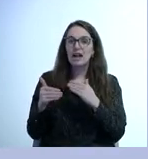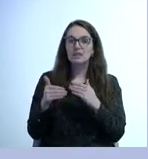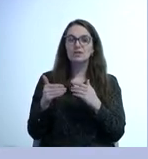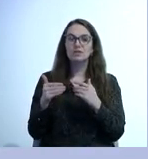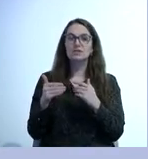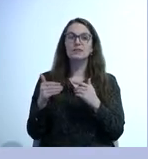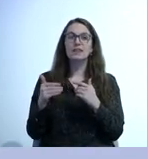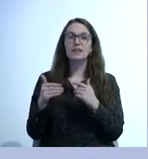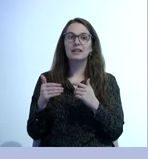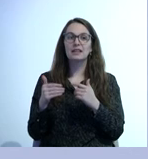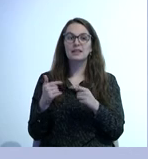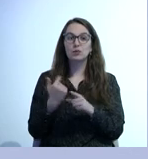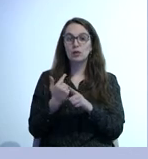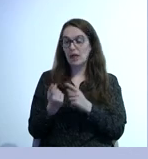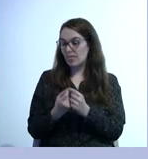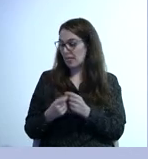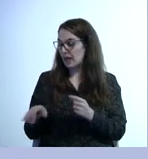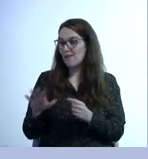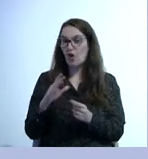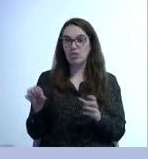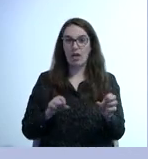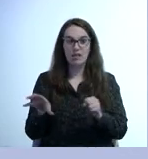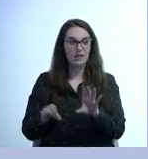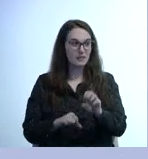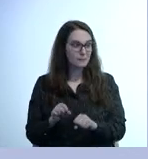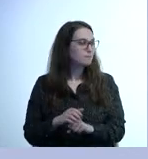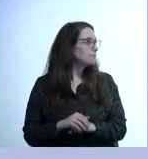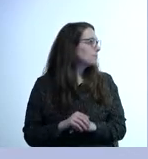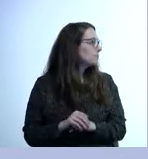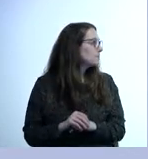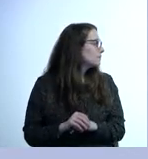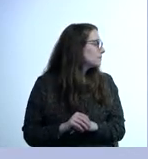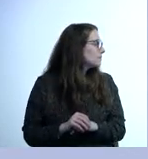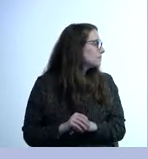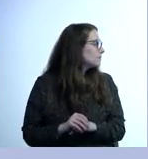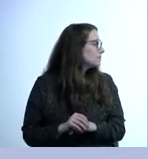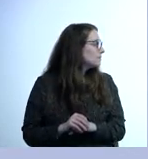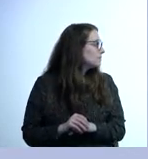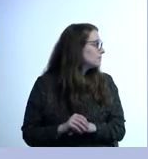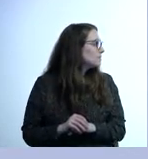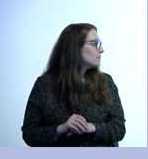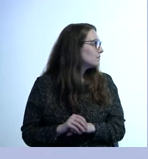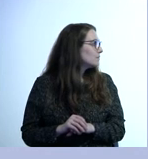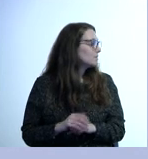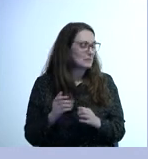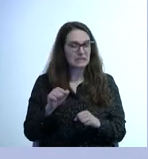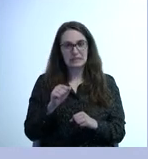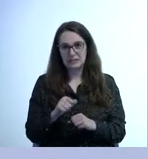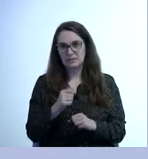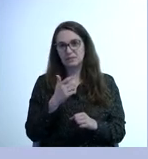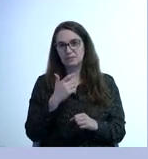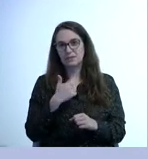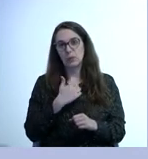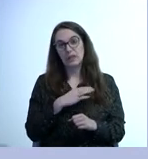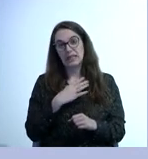com o que estava à mão, não é? À volta, sim. À volta. Não sei se quer falar um bocadinho sobre essa questão. Posso falar? Primeiro